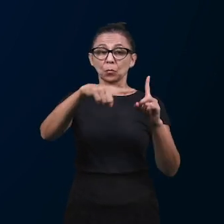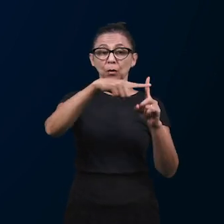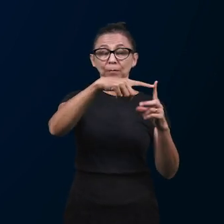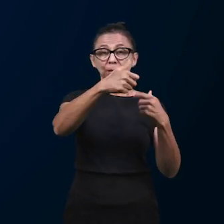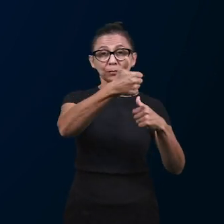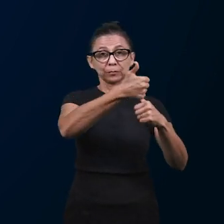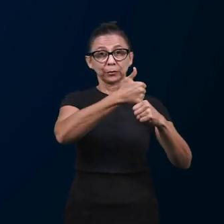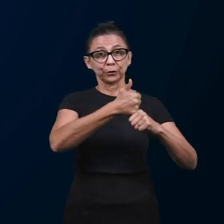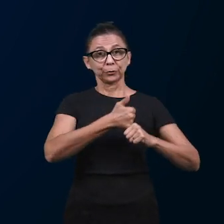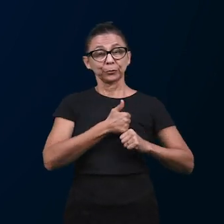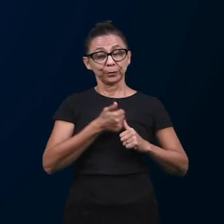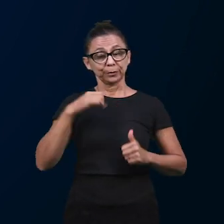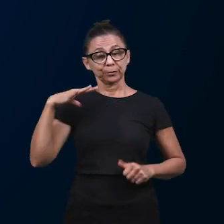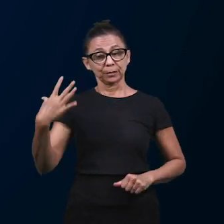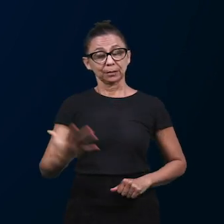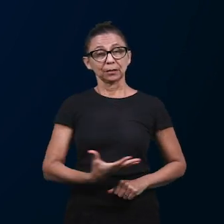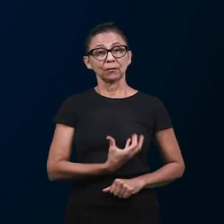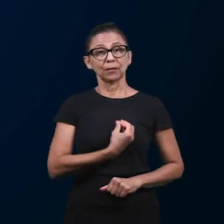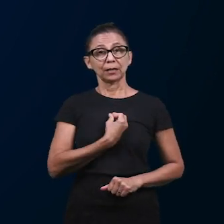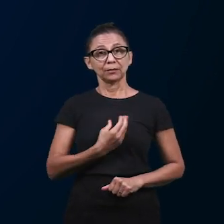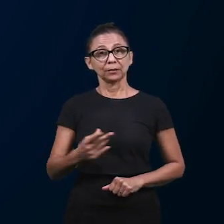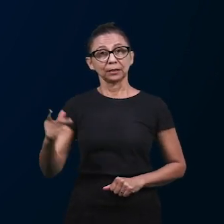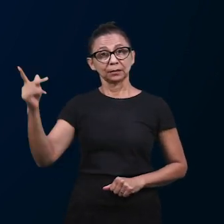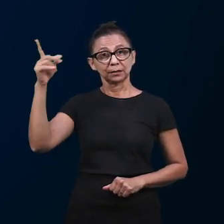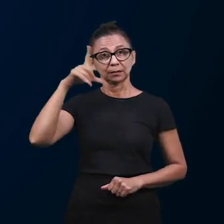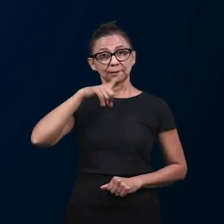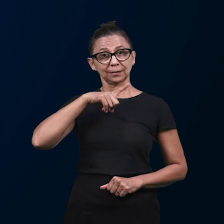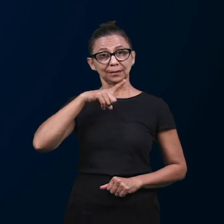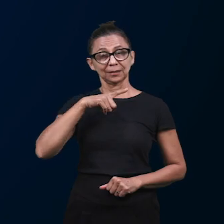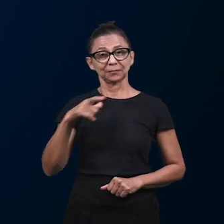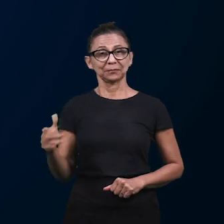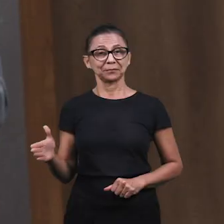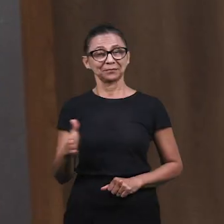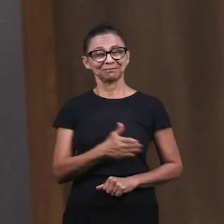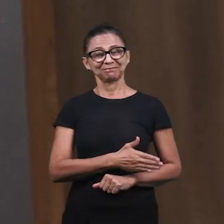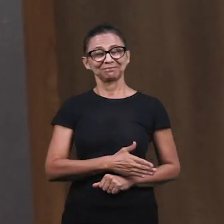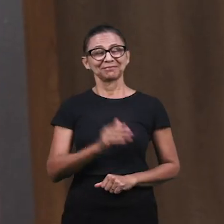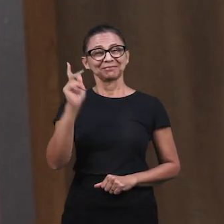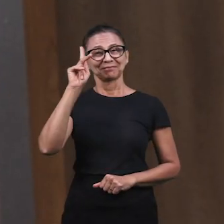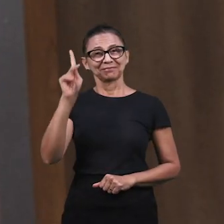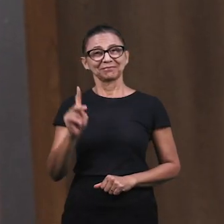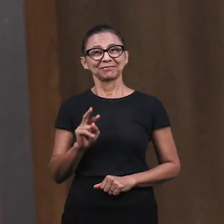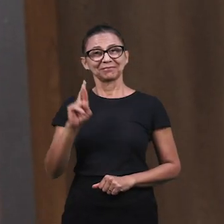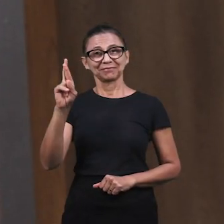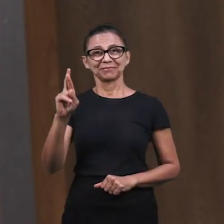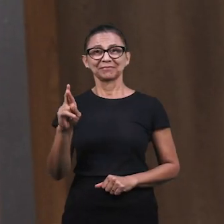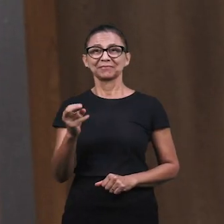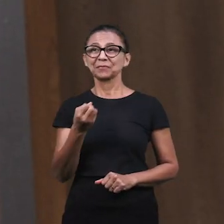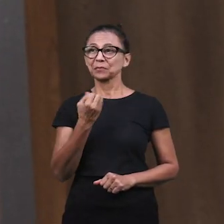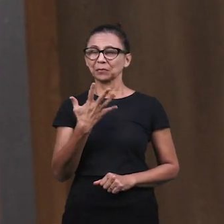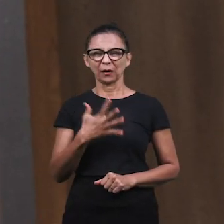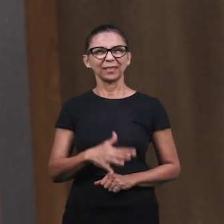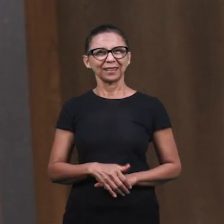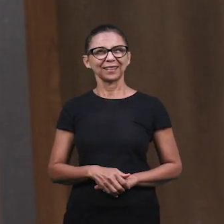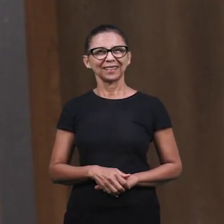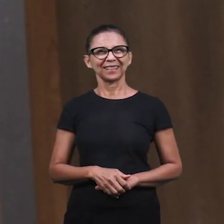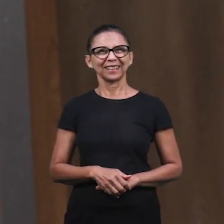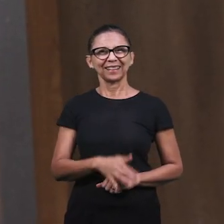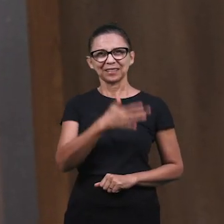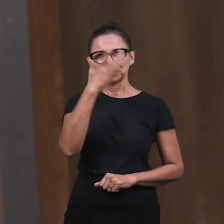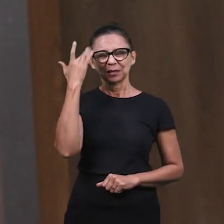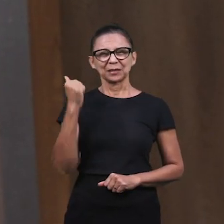alma e nos dar a vida eterna. A paz do Senhor Jesus. Glória a Jesus, que bênção! Temos irmãos de Brasília